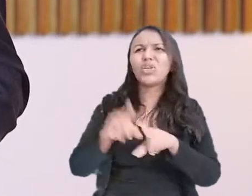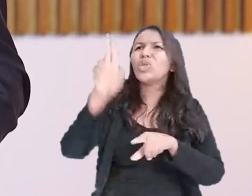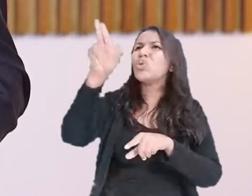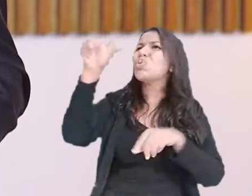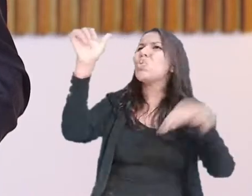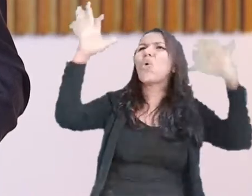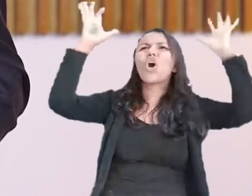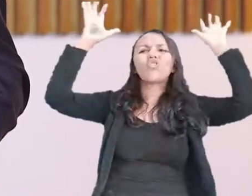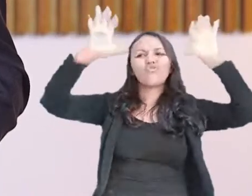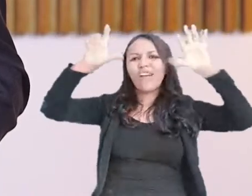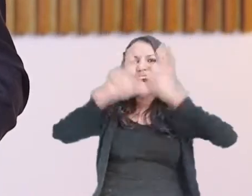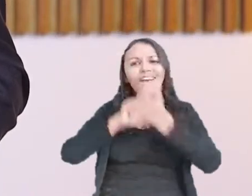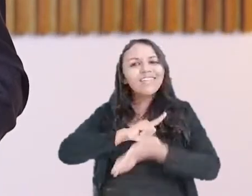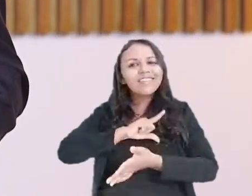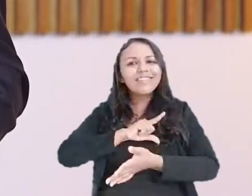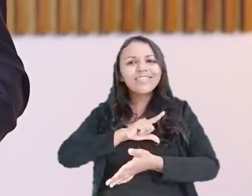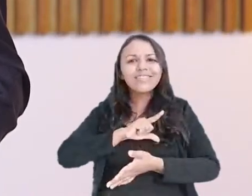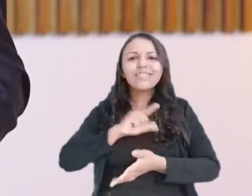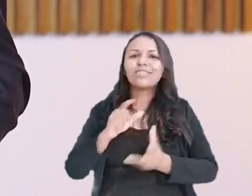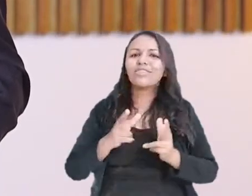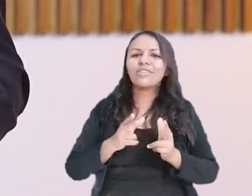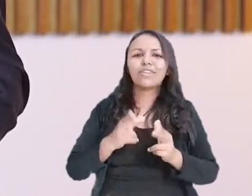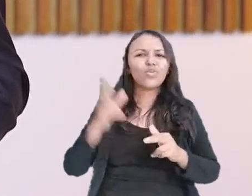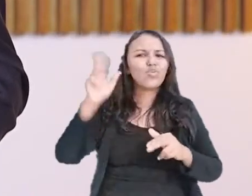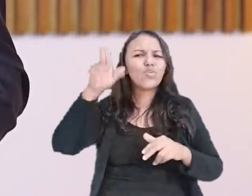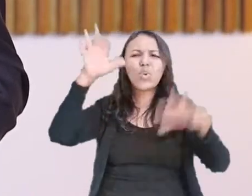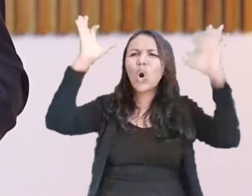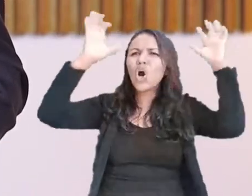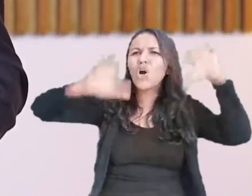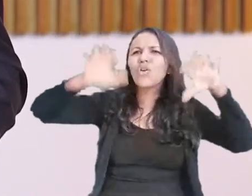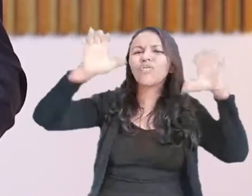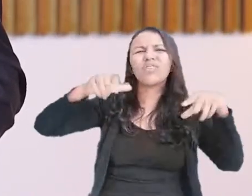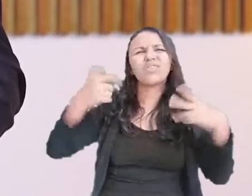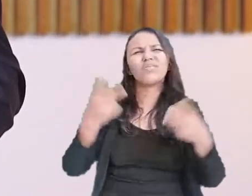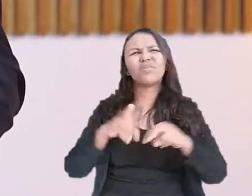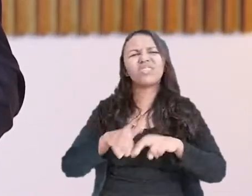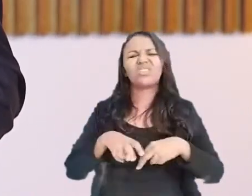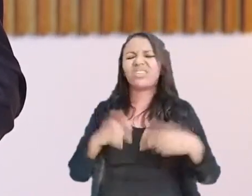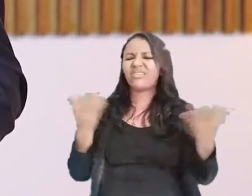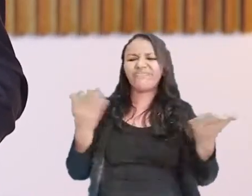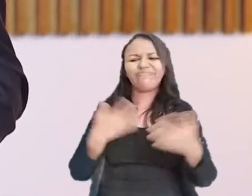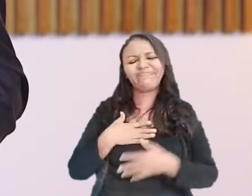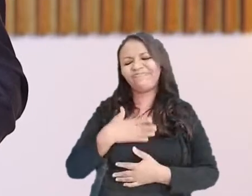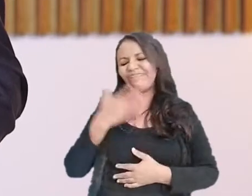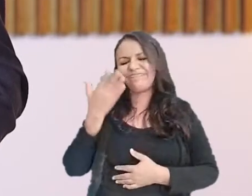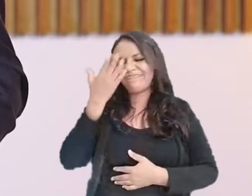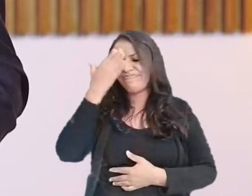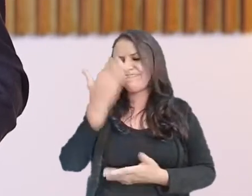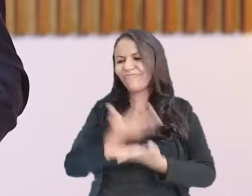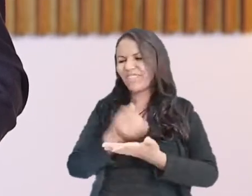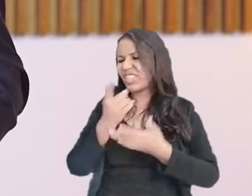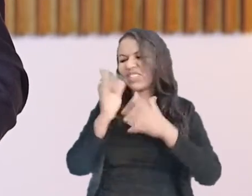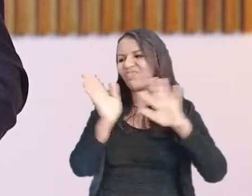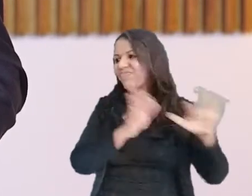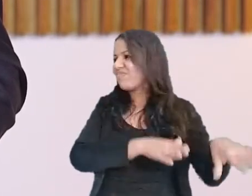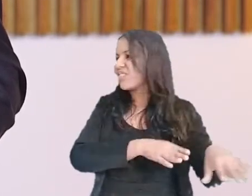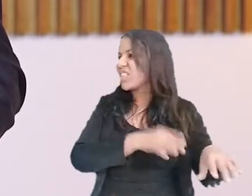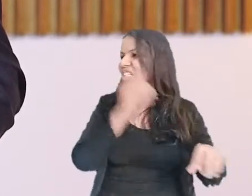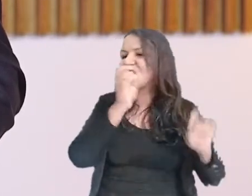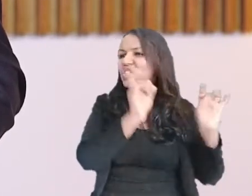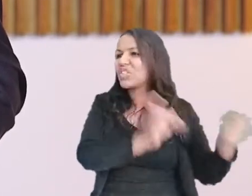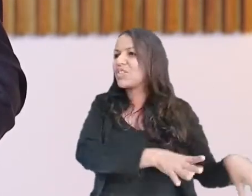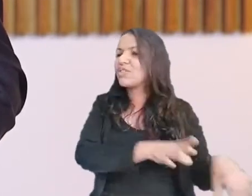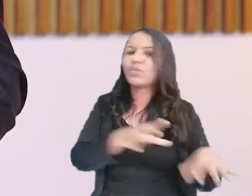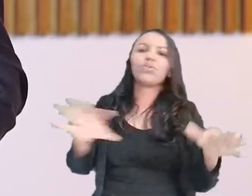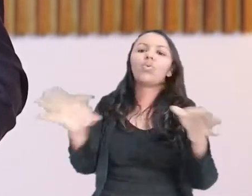dias que se passaram, eles deixaram de crer na mensagem, se uniram com os incrédulos e agora